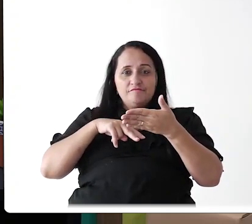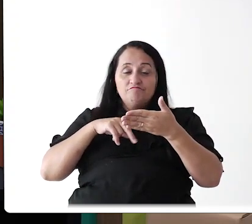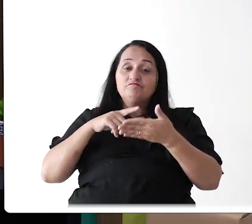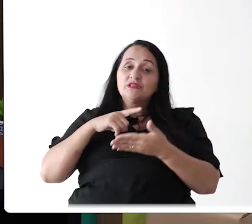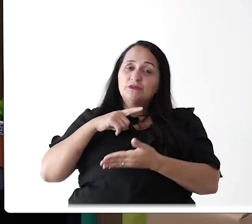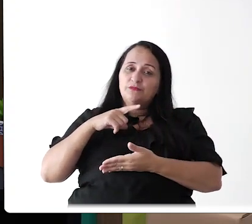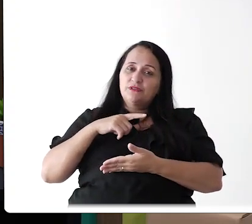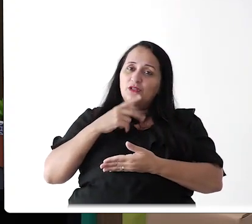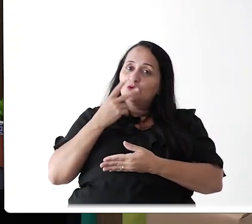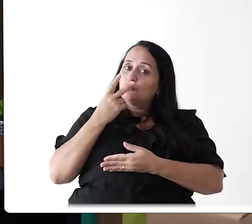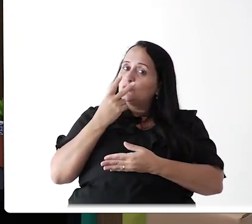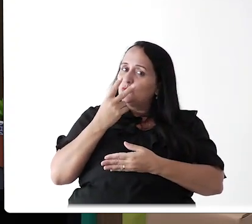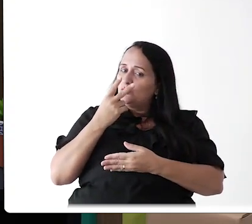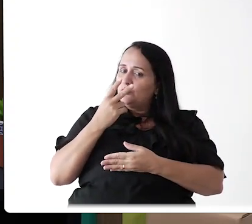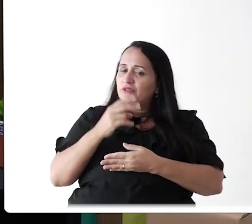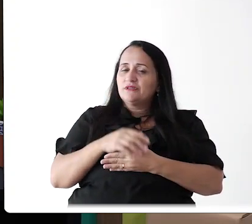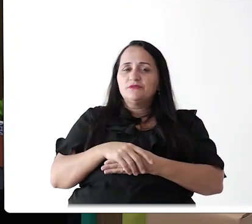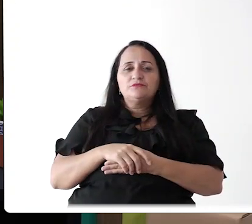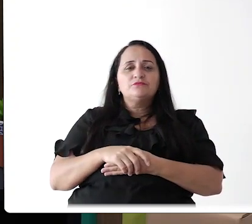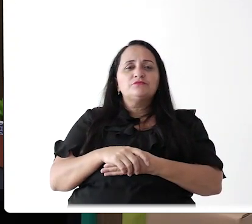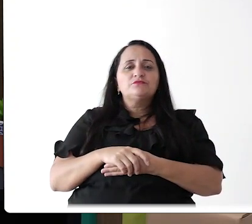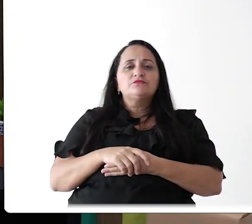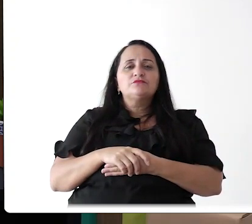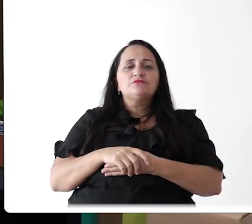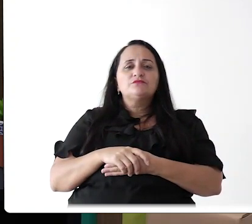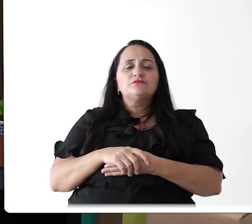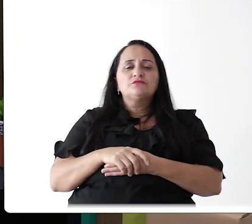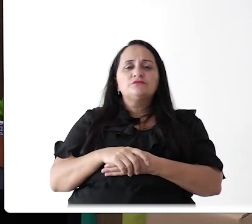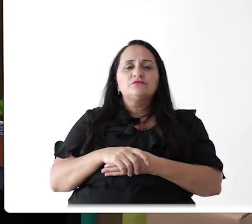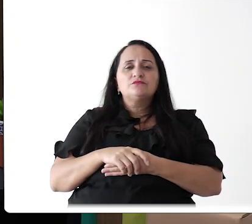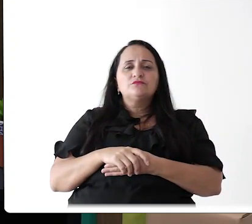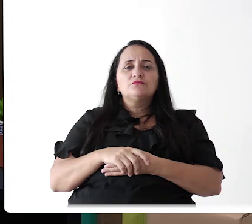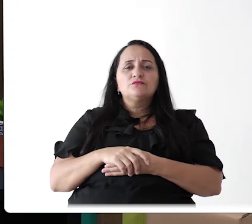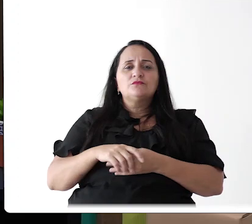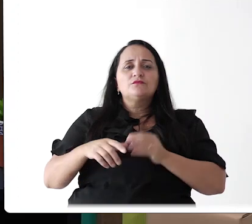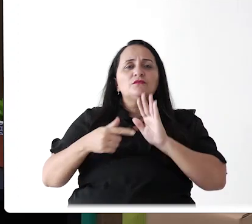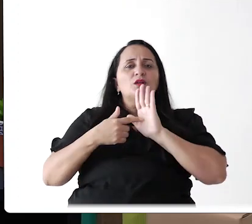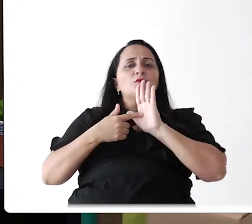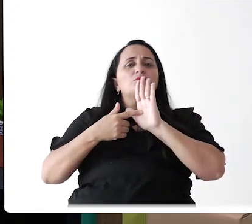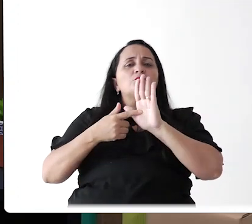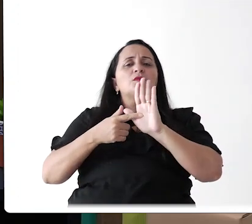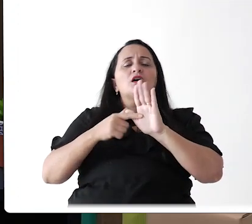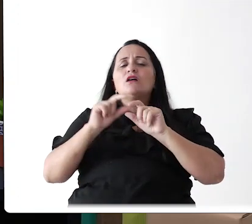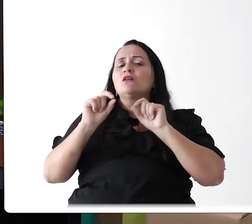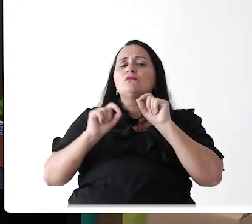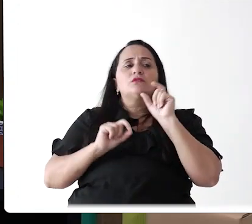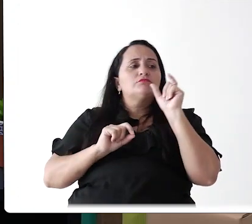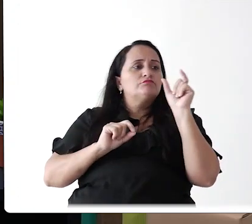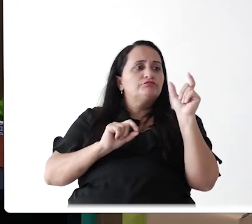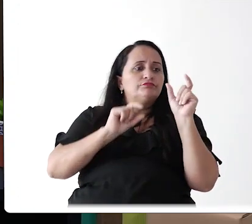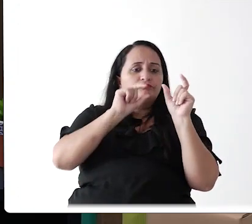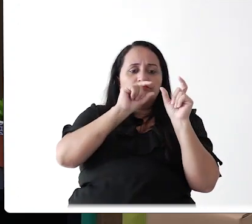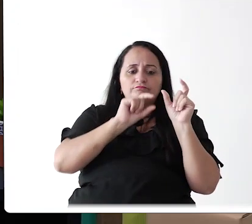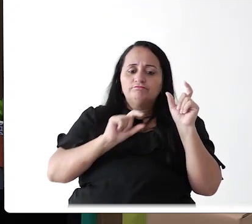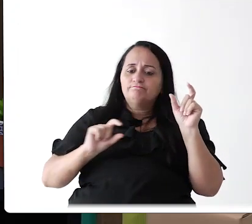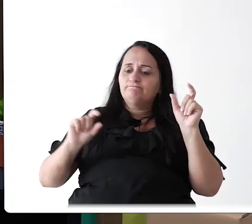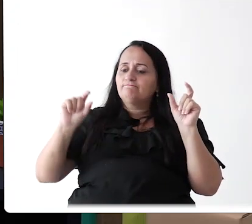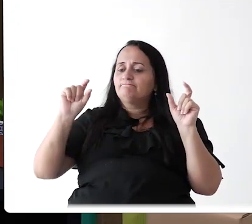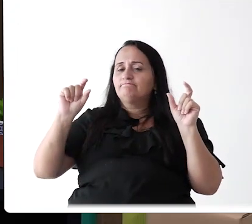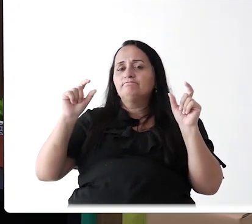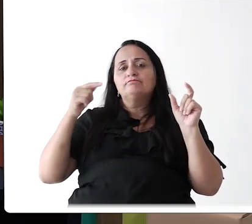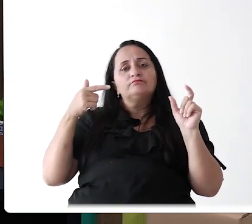Essa conjunção, logo que, ela marca a transição do fato